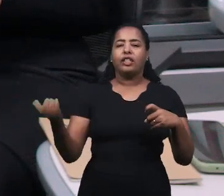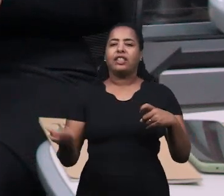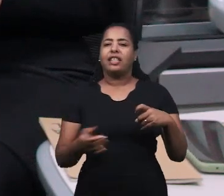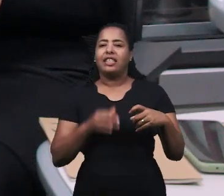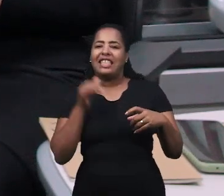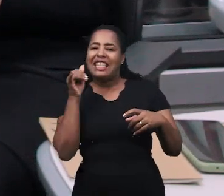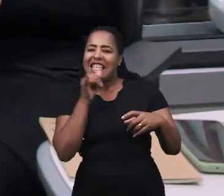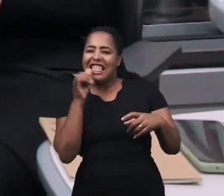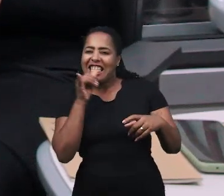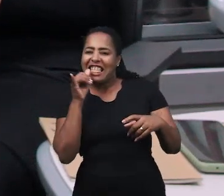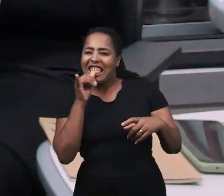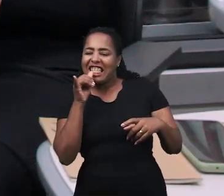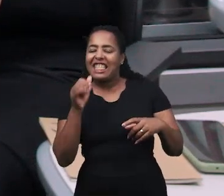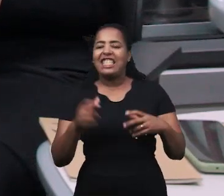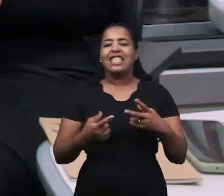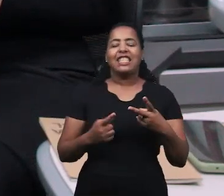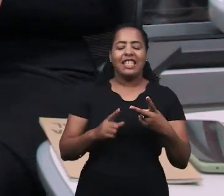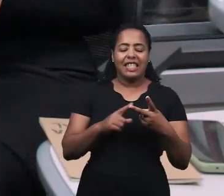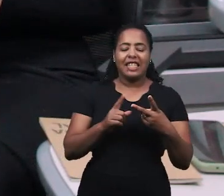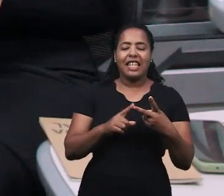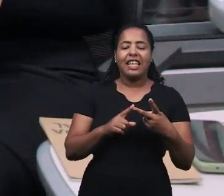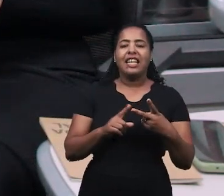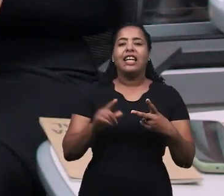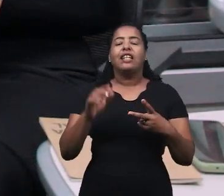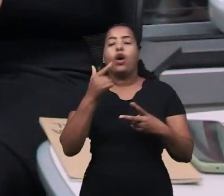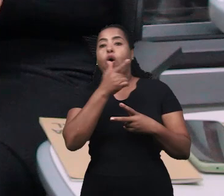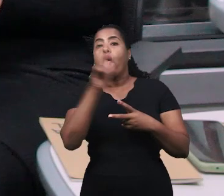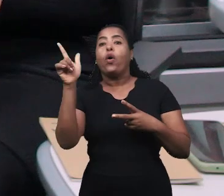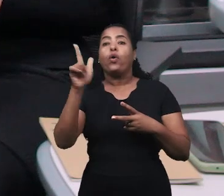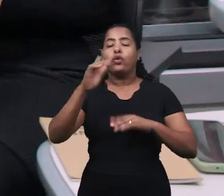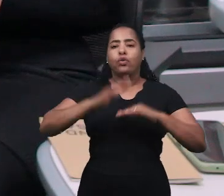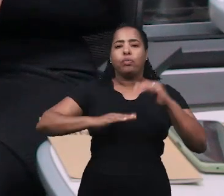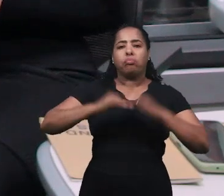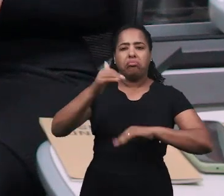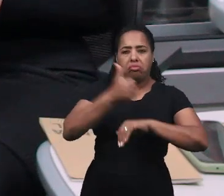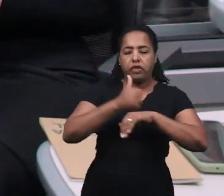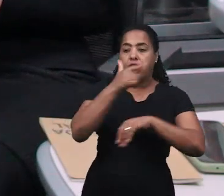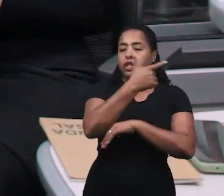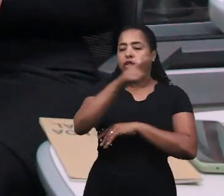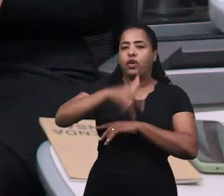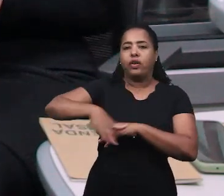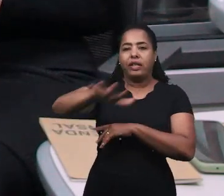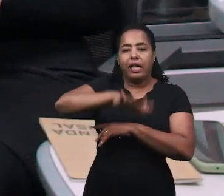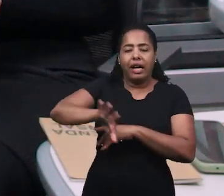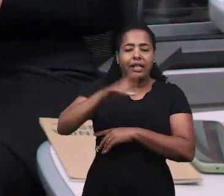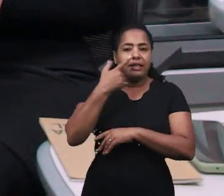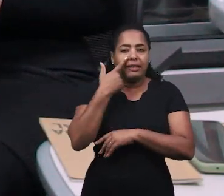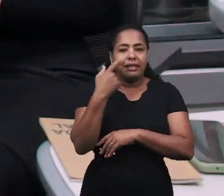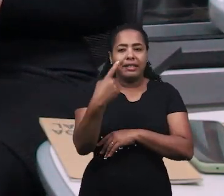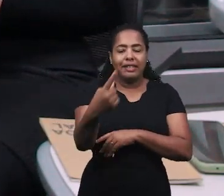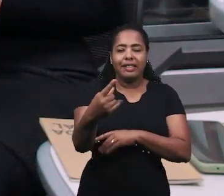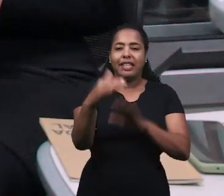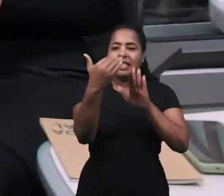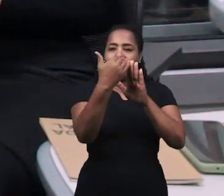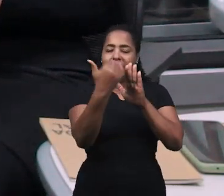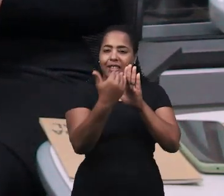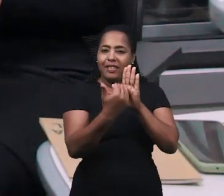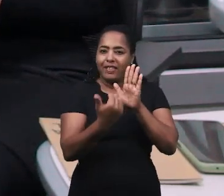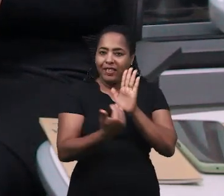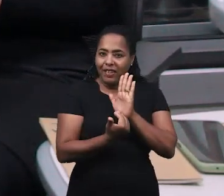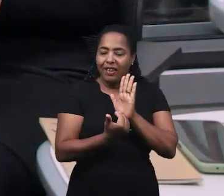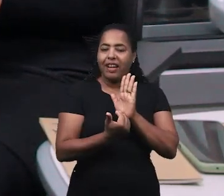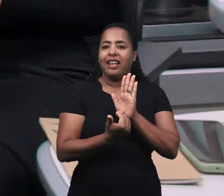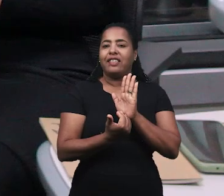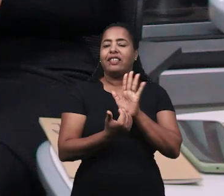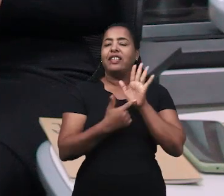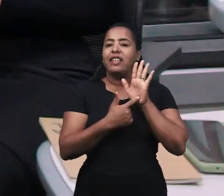médicos, dentistas e também outros profissionais de outras áreas, que também é do interesse dos nossos irmãos. São